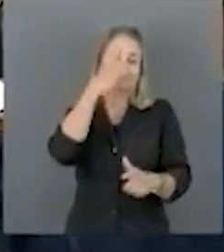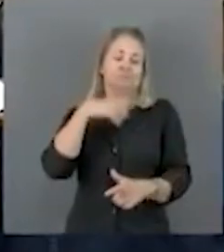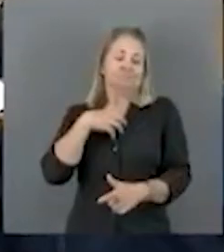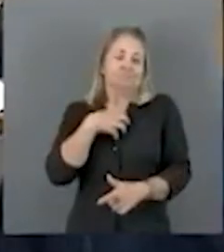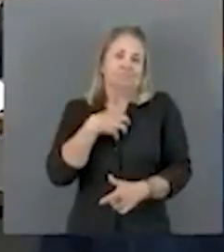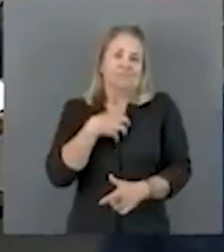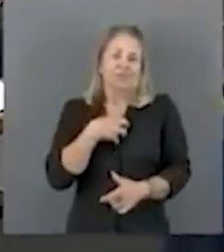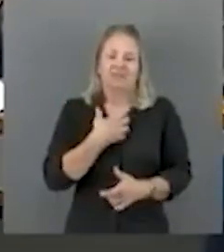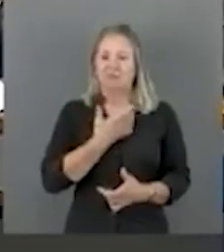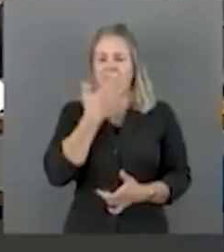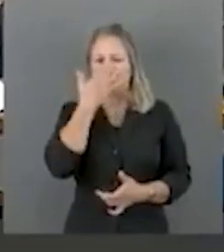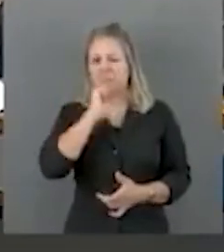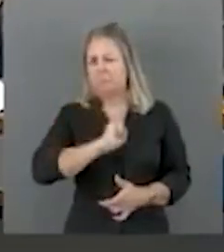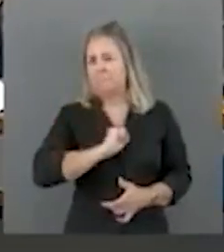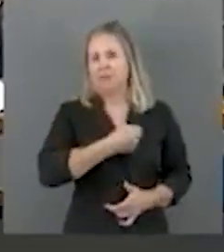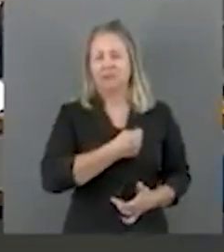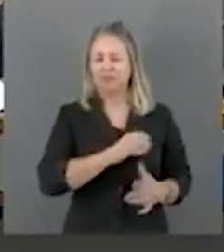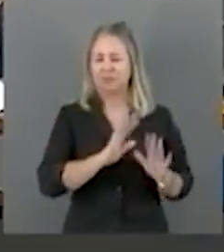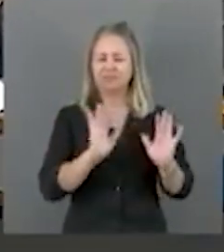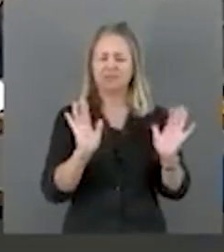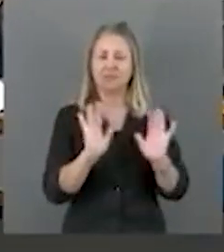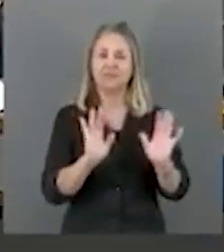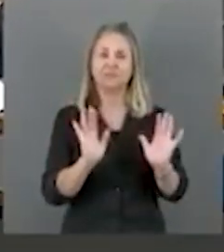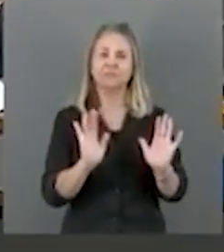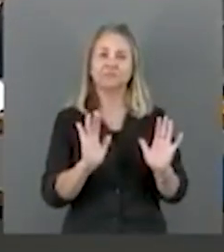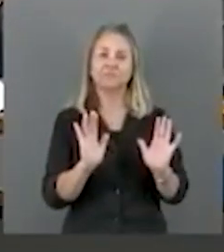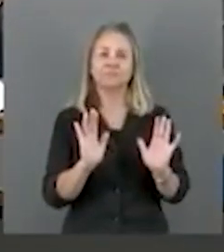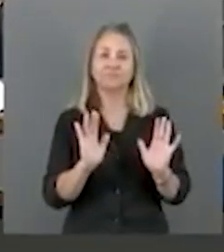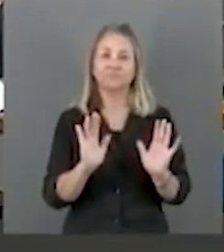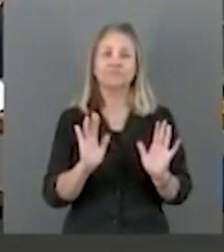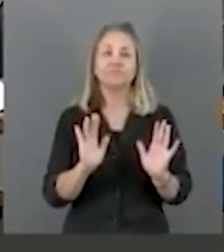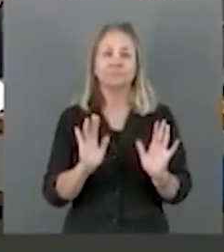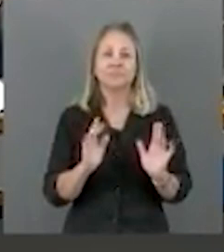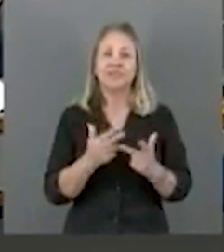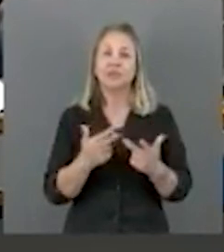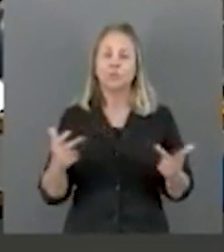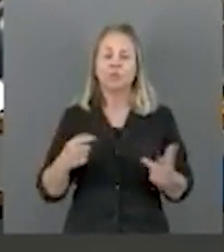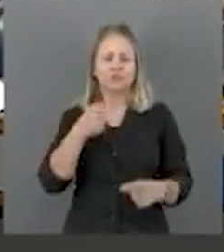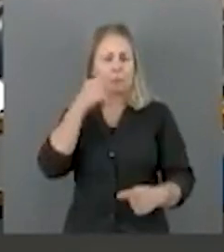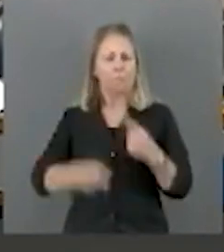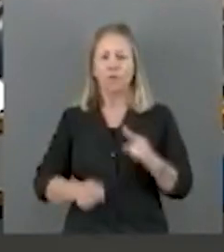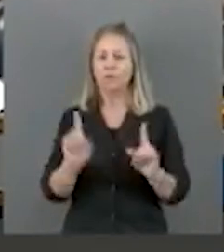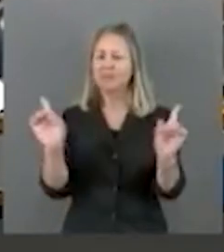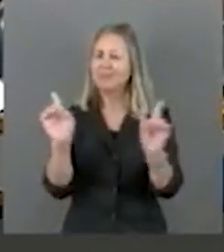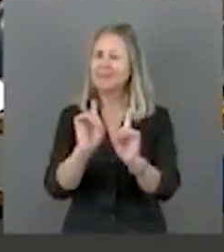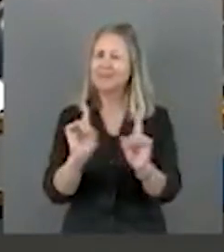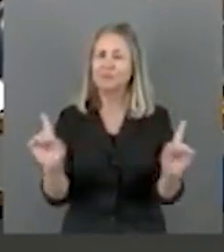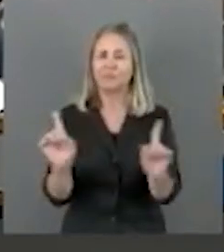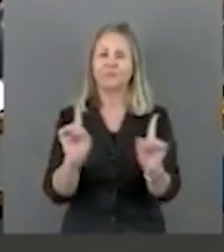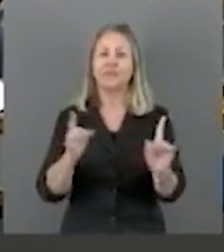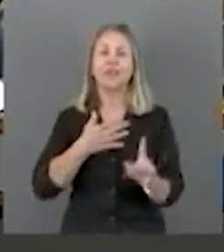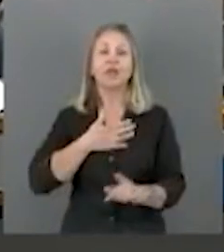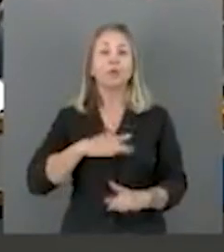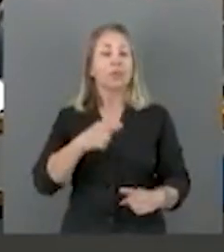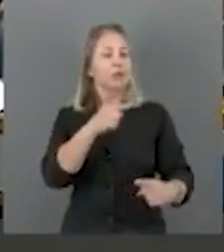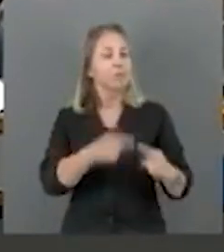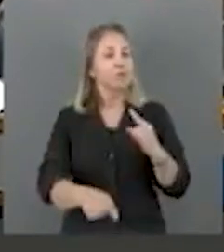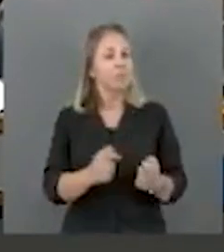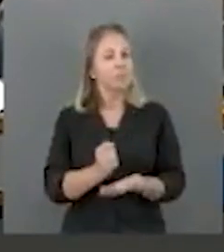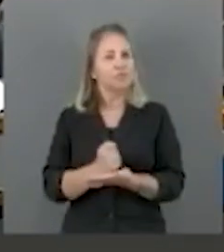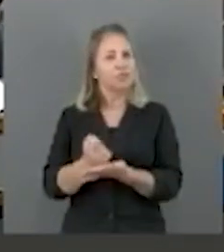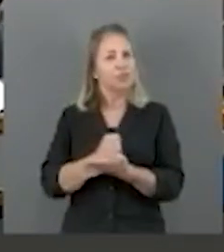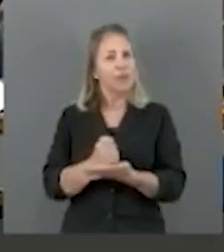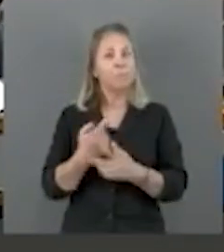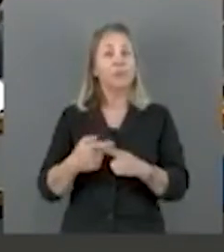de odiar. Né? Então, não é questão de proibir, não é nada disso. Eu não quero que proíba videogame, porque eu vou perder